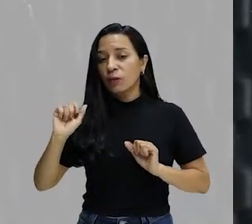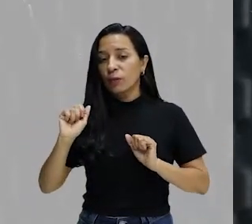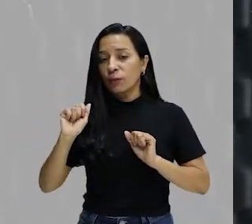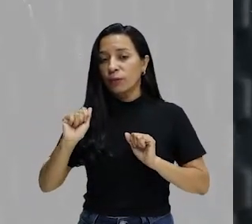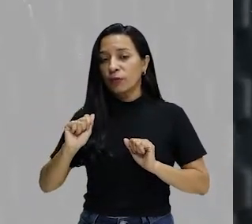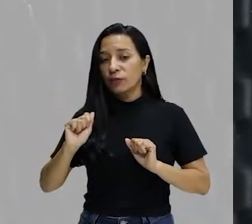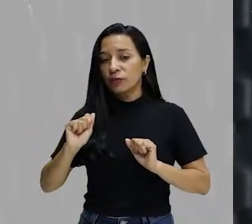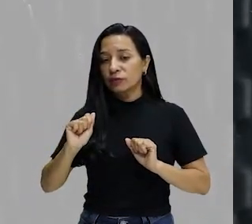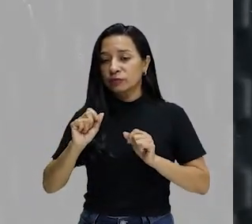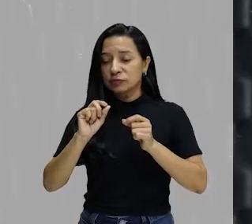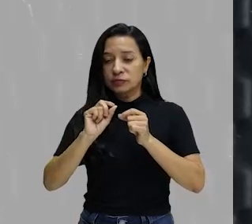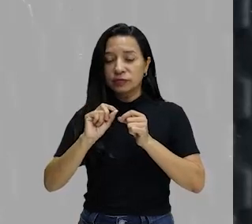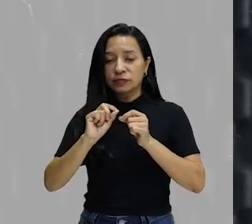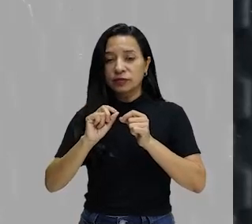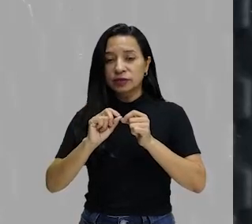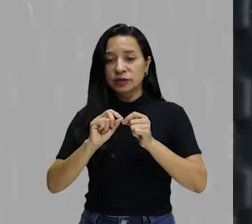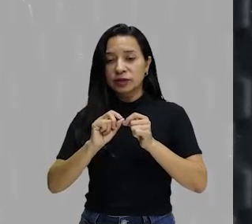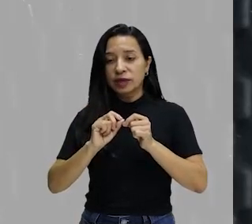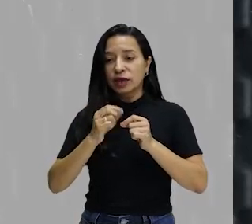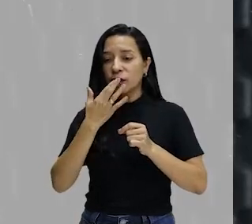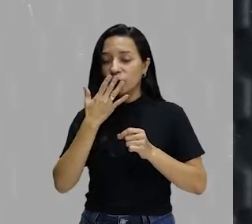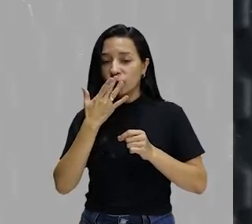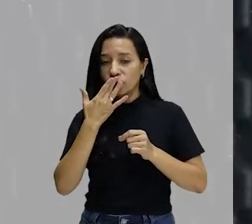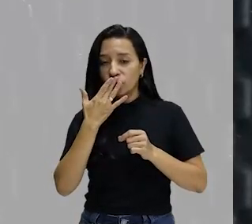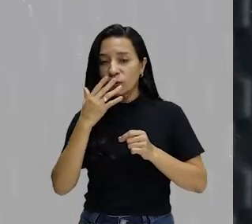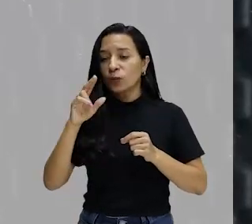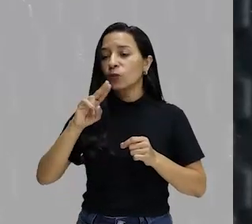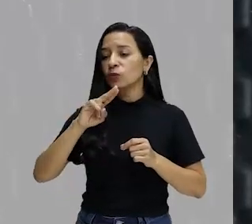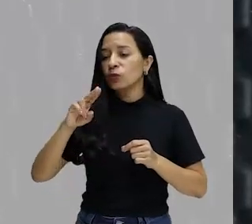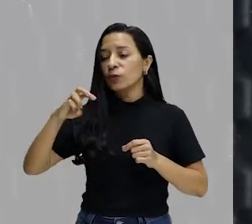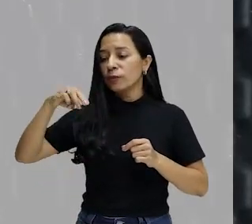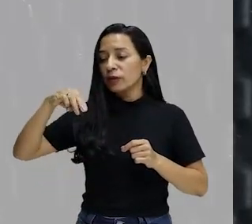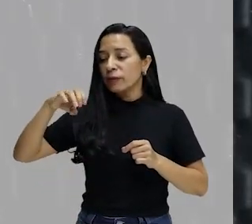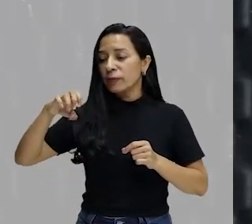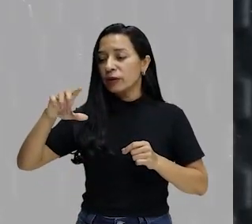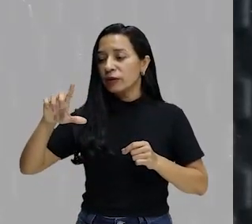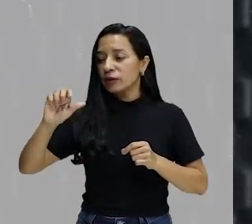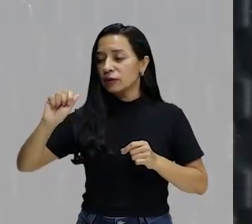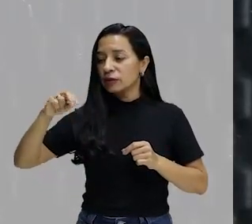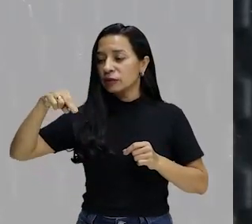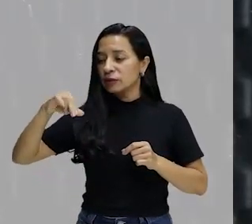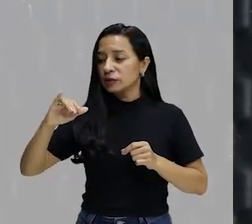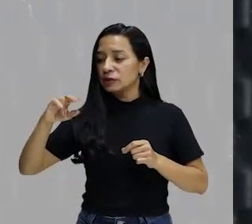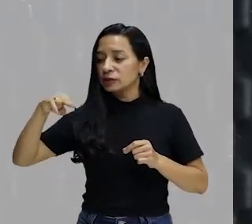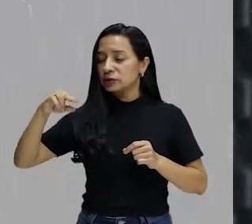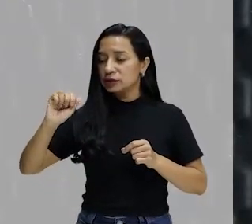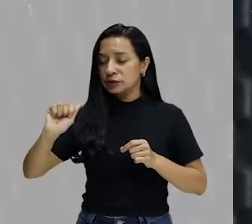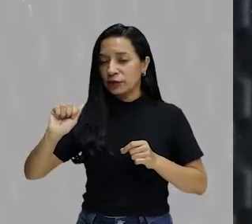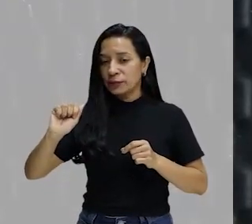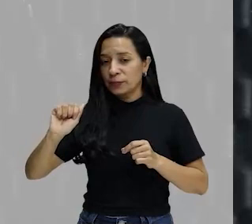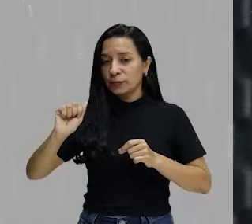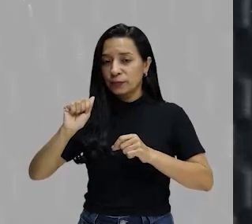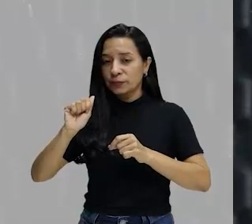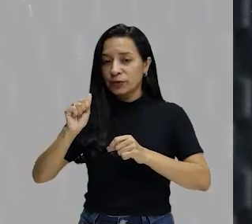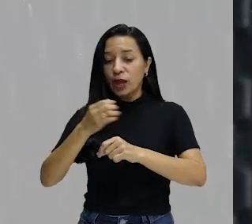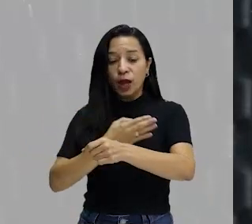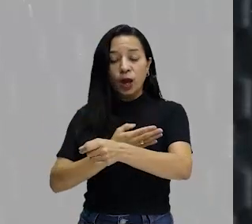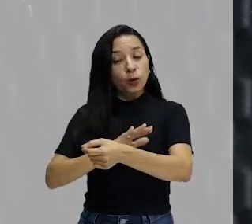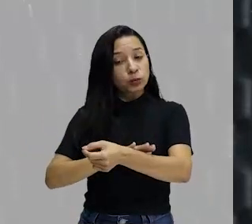codificar a produção de um pigmento chamado melanina. Pessoal, a melanina é o mesmo pigmento, por exemplo, que dá cor à nossa